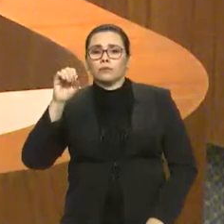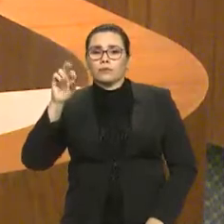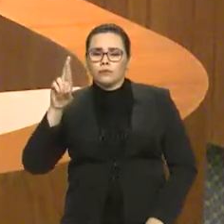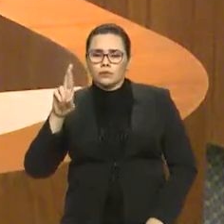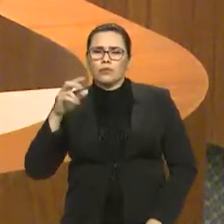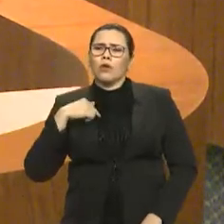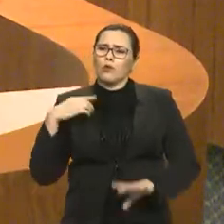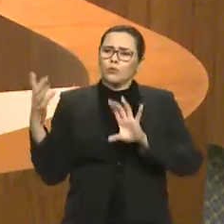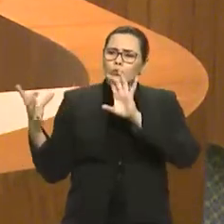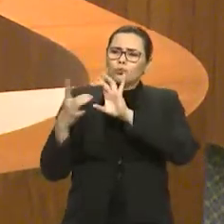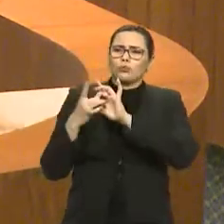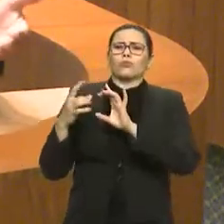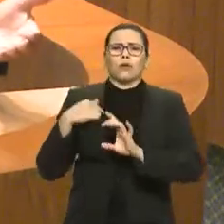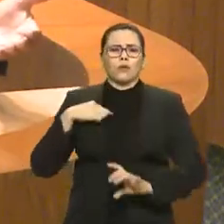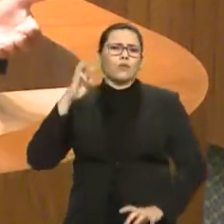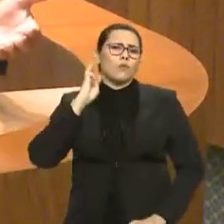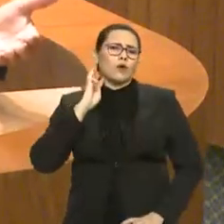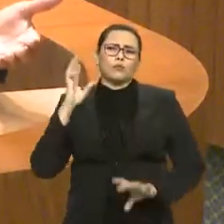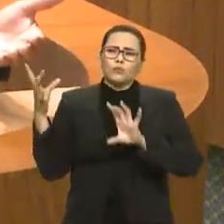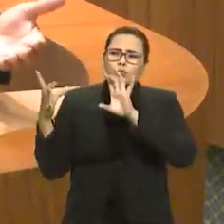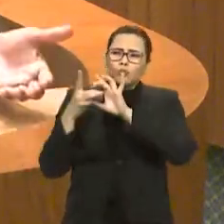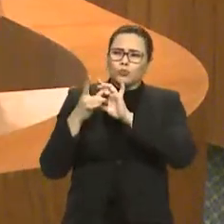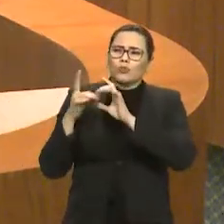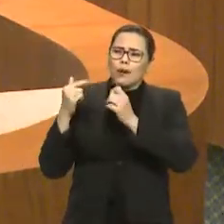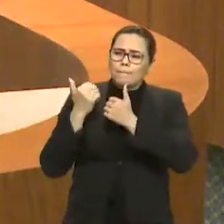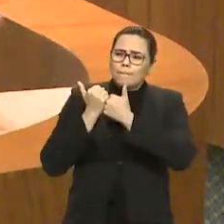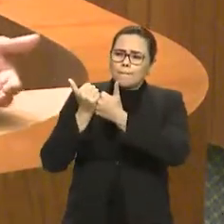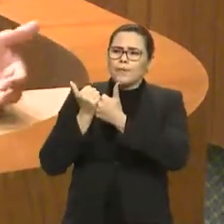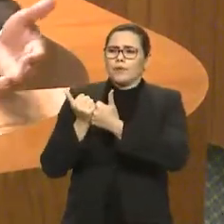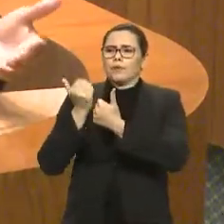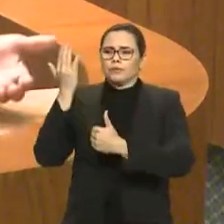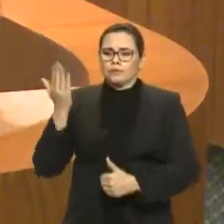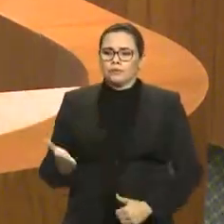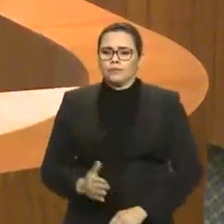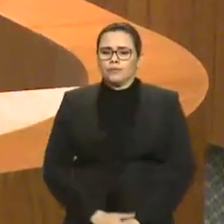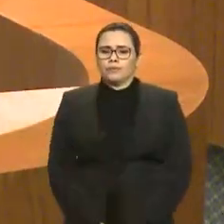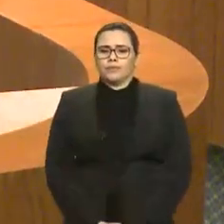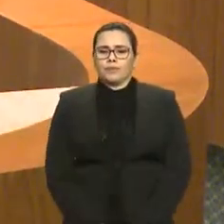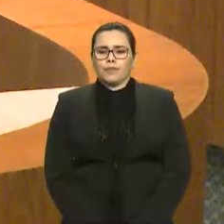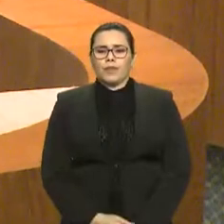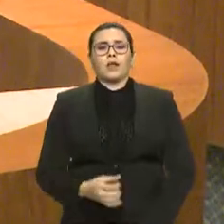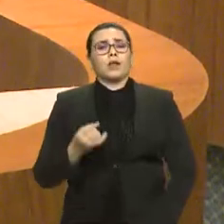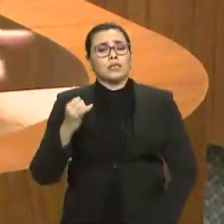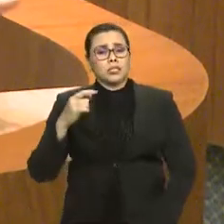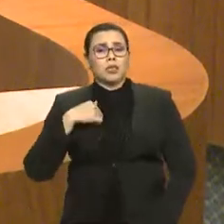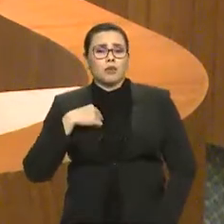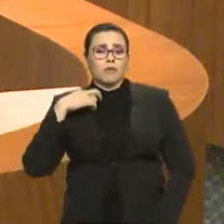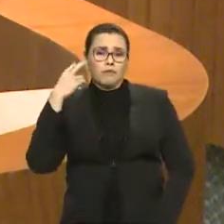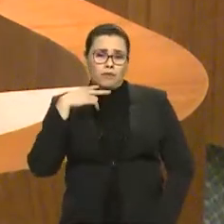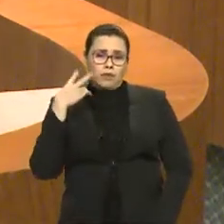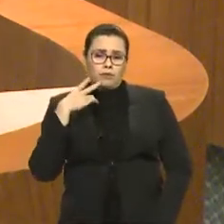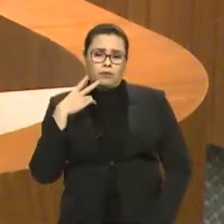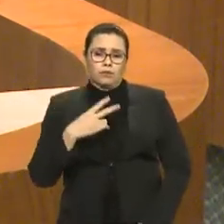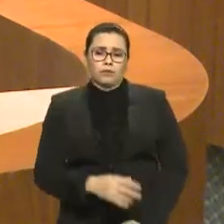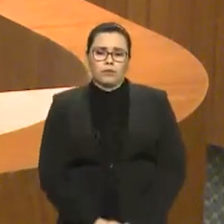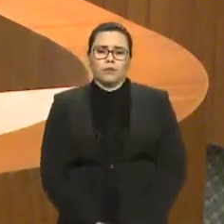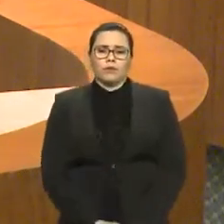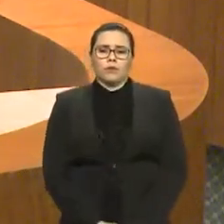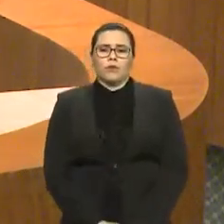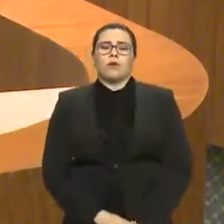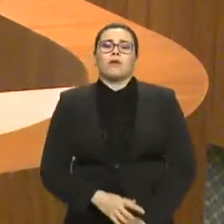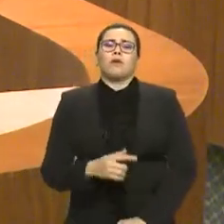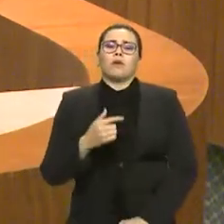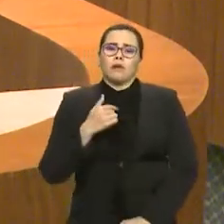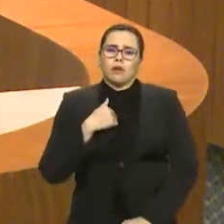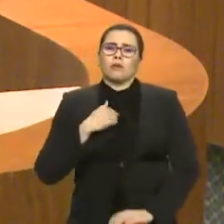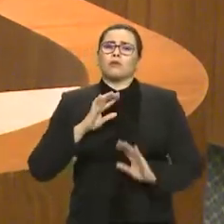Municipal de São Luís. Deputado Wellington do curso, se fosse vereador, se estivesse na Câmara de São Luís, já teria declarado o